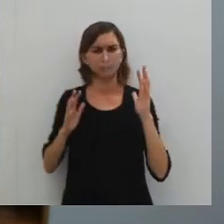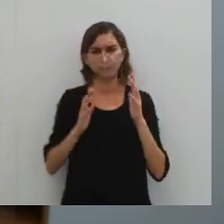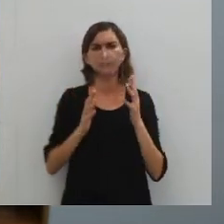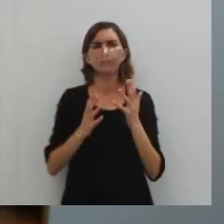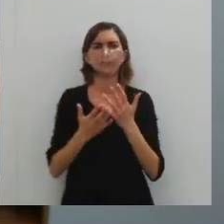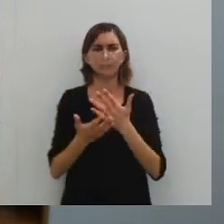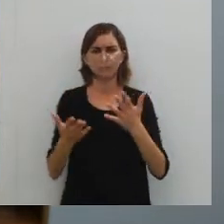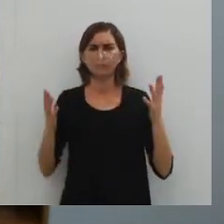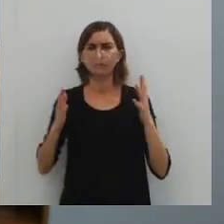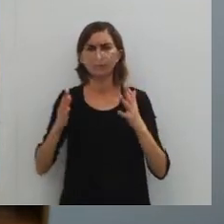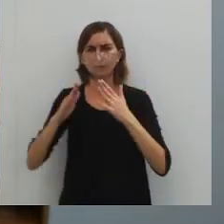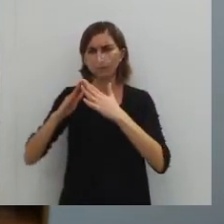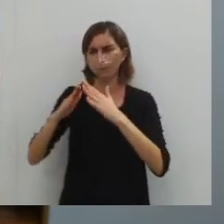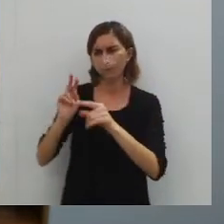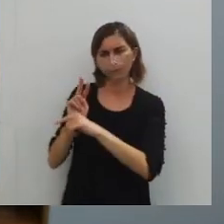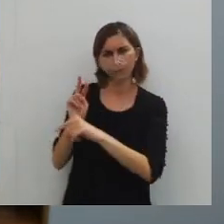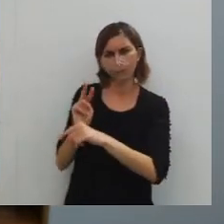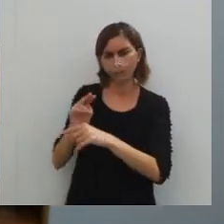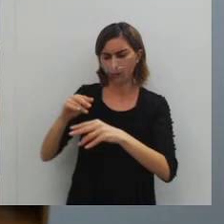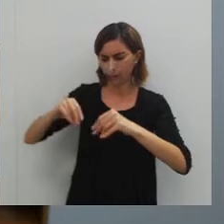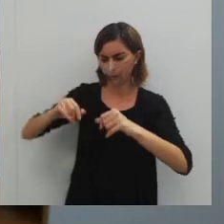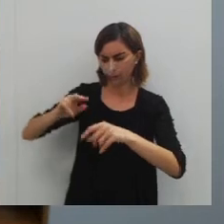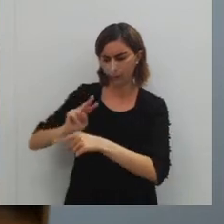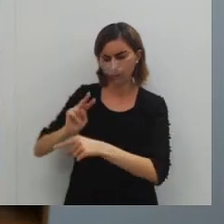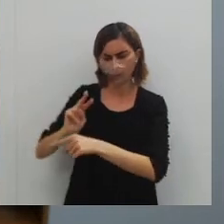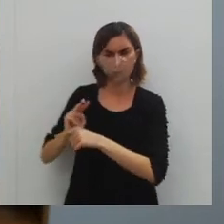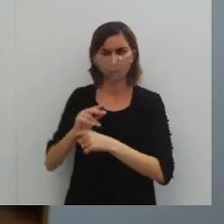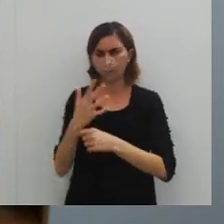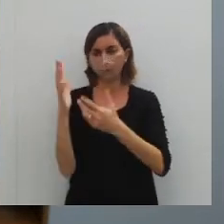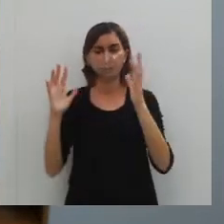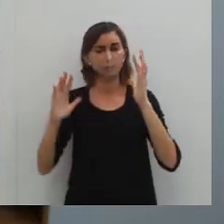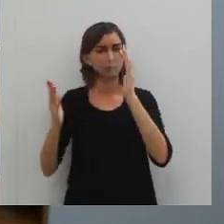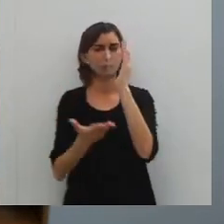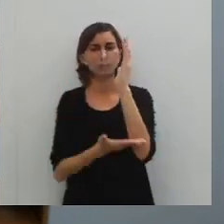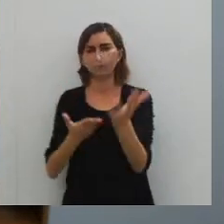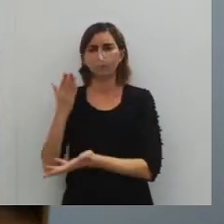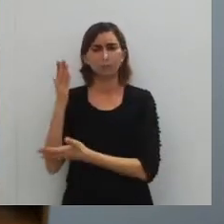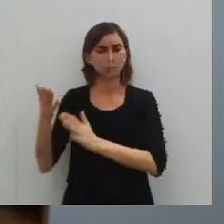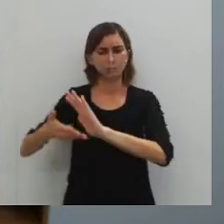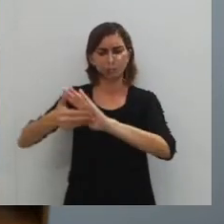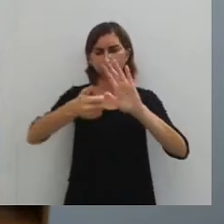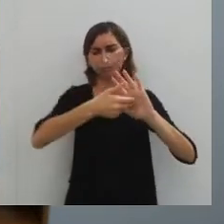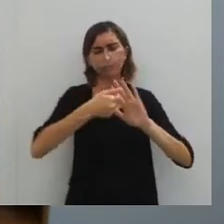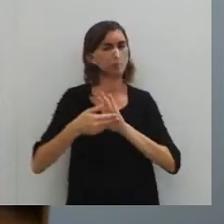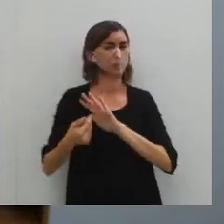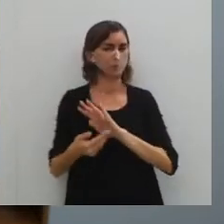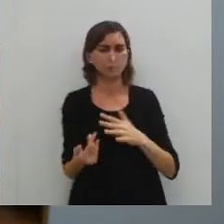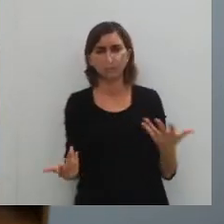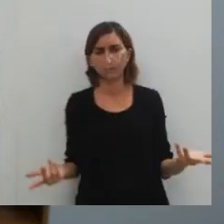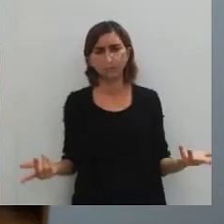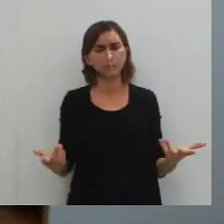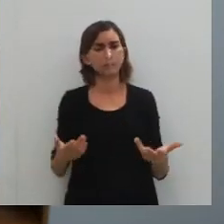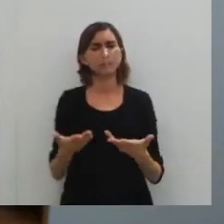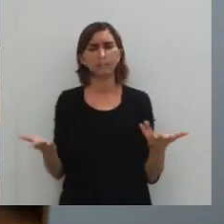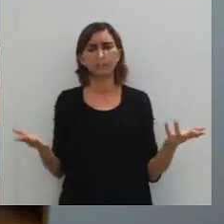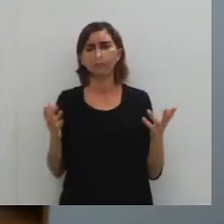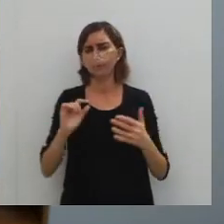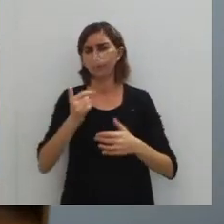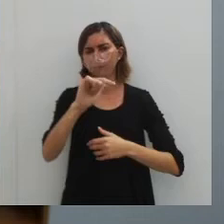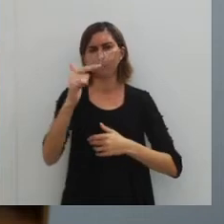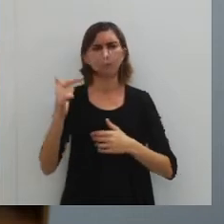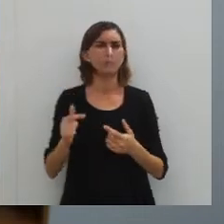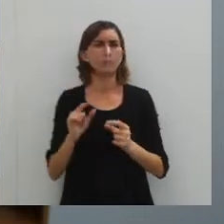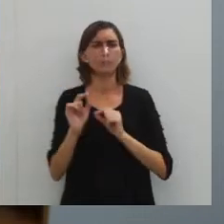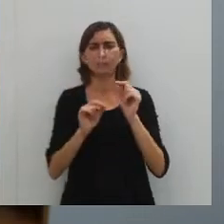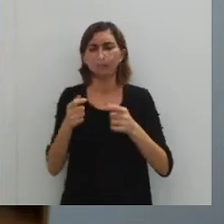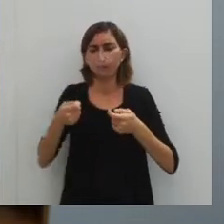estava segurando aquele solo daquela região foi retirada. Com isso, não tem o